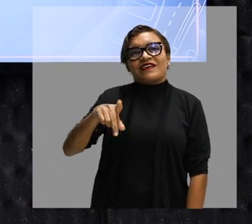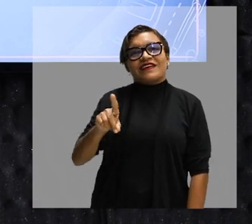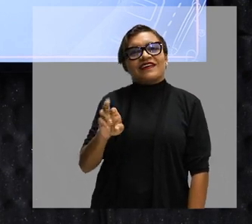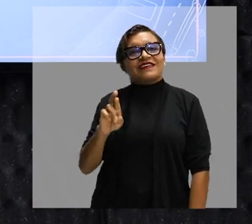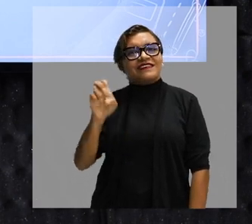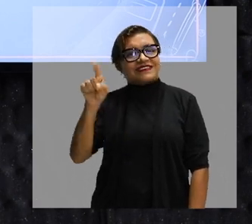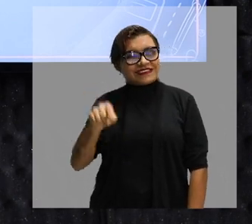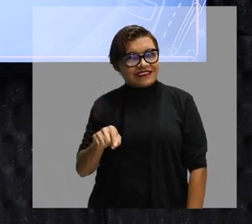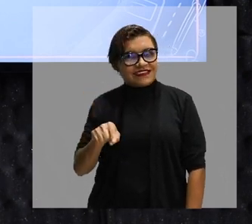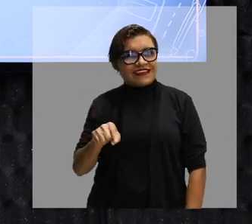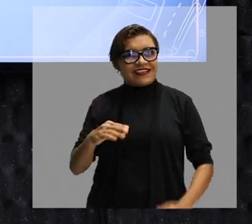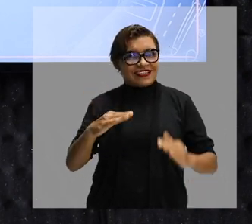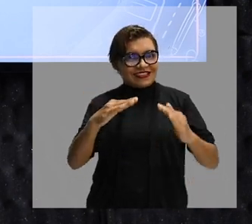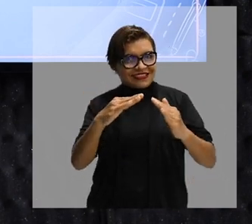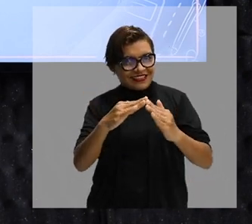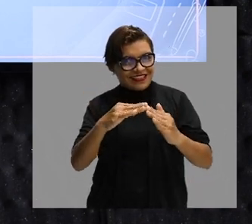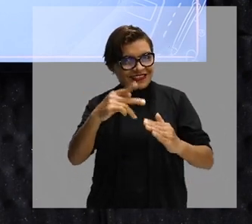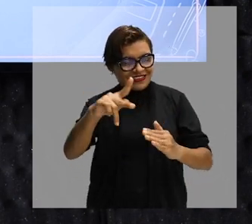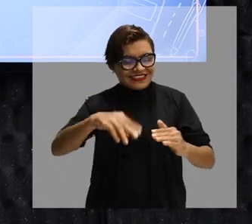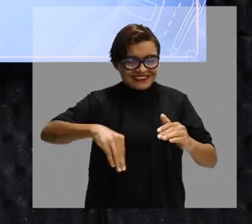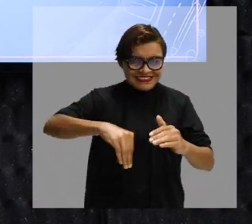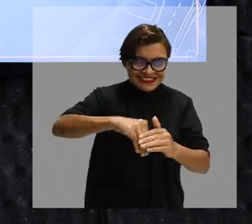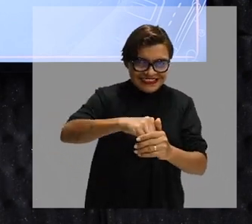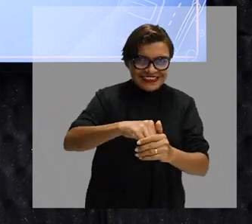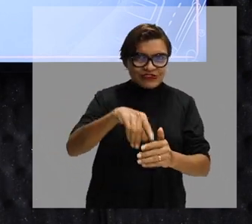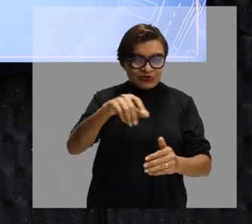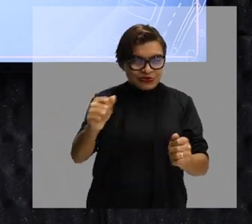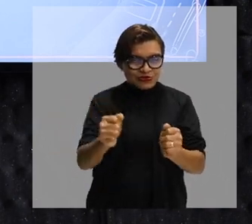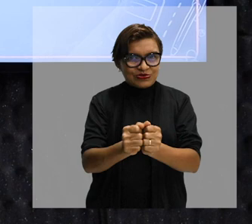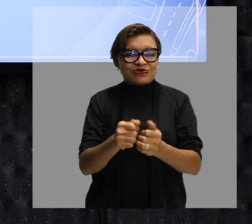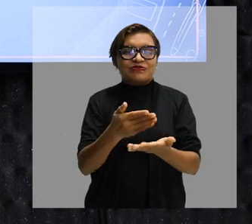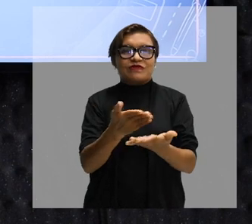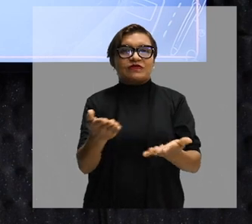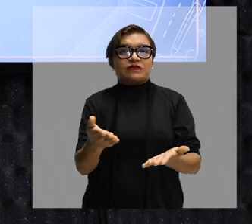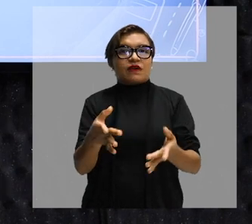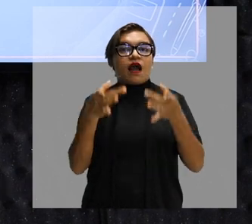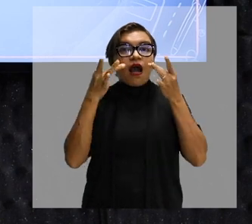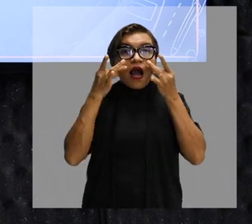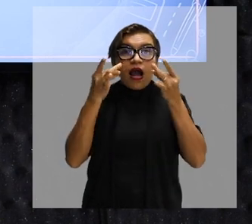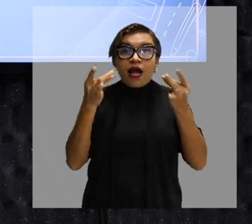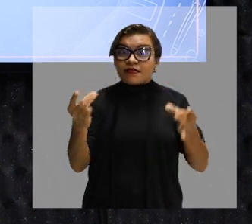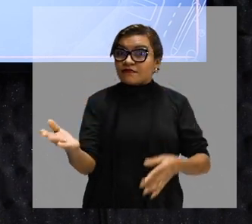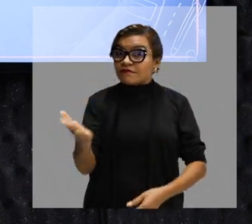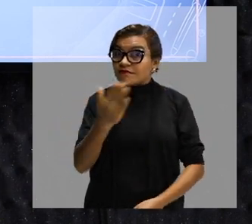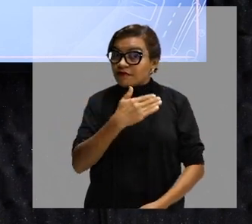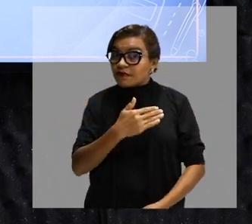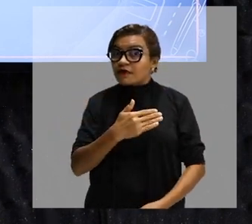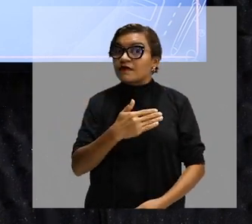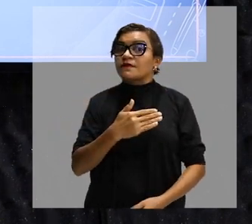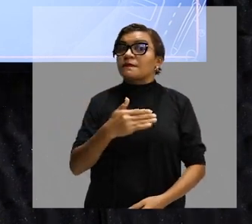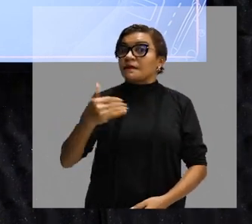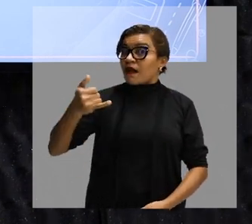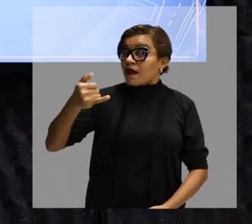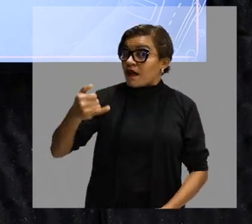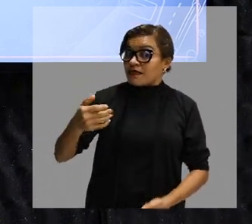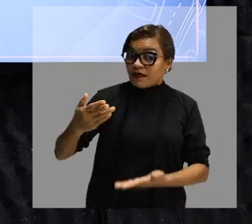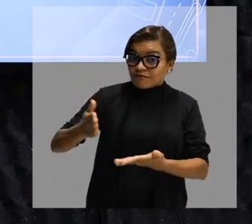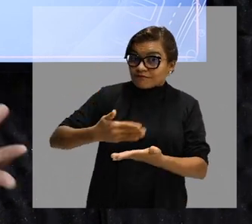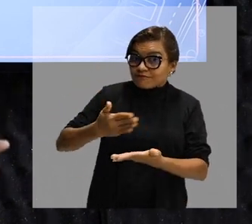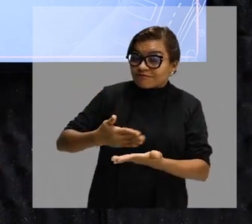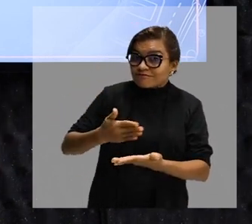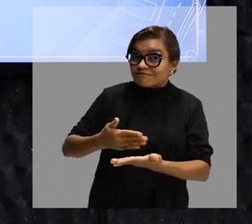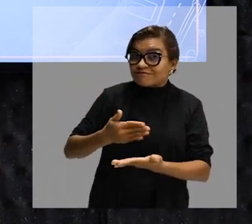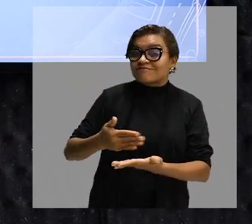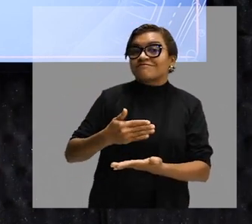dentro do teu lar, contigo, desenvolvendo conhecimentos. E eu chamo a tua atenção mais uma vez. Pega a tua caneta, pega o teu caderno, o